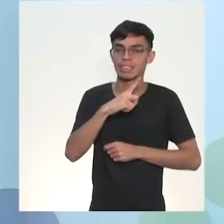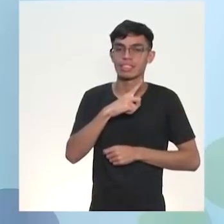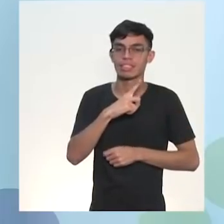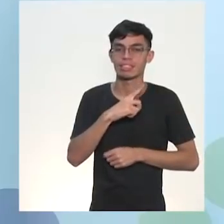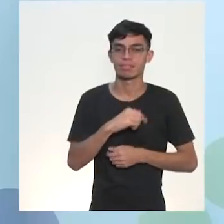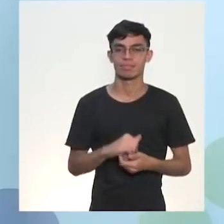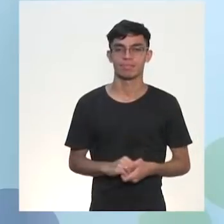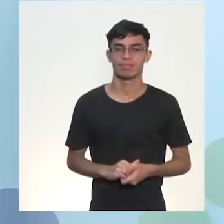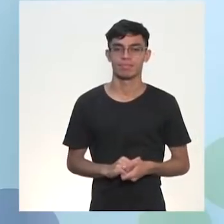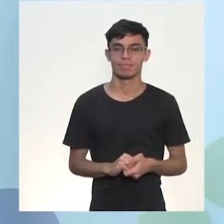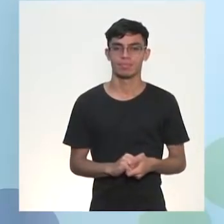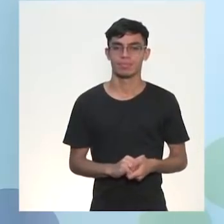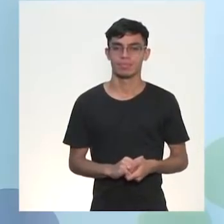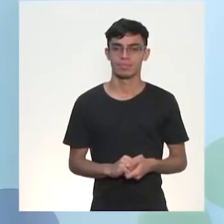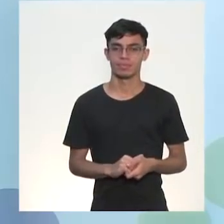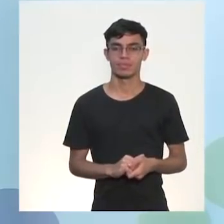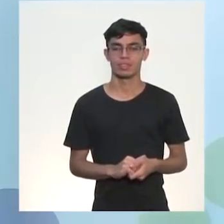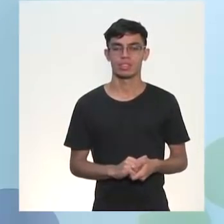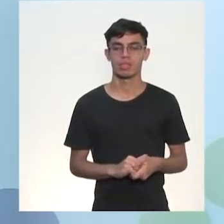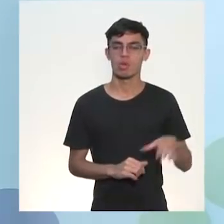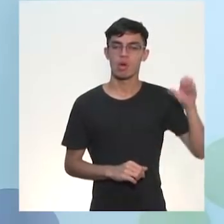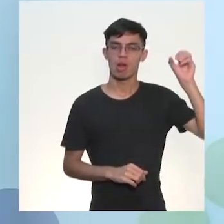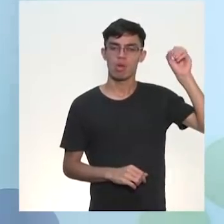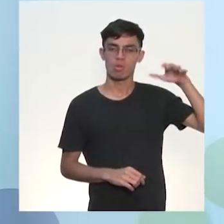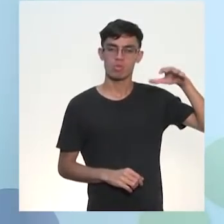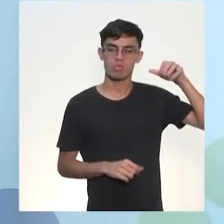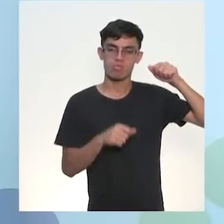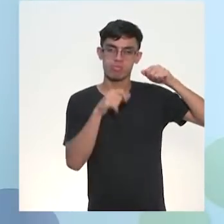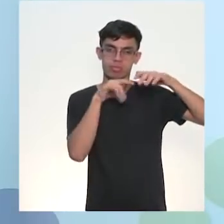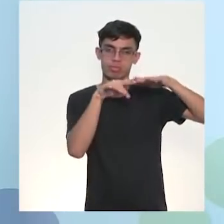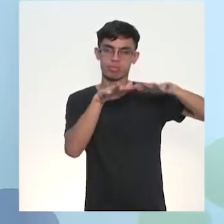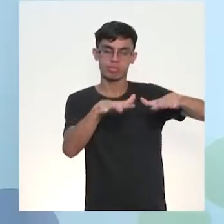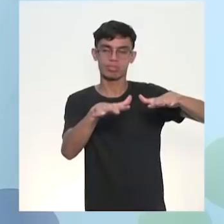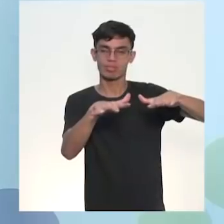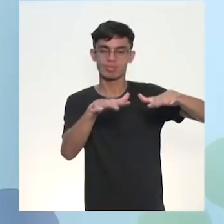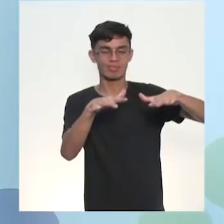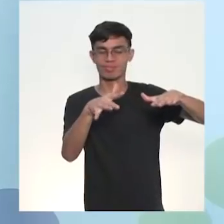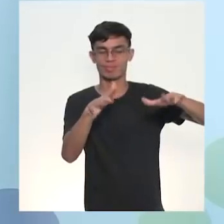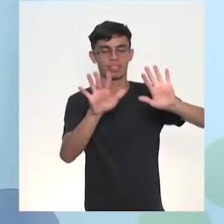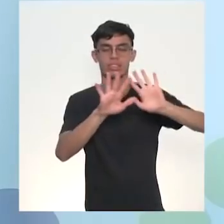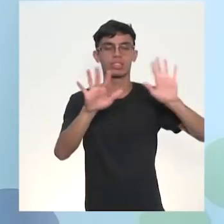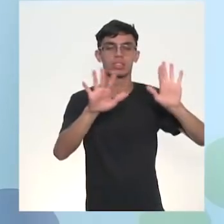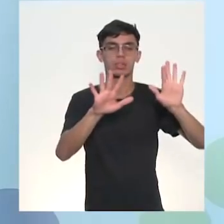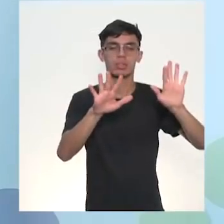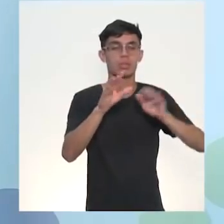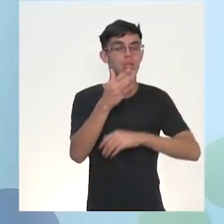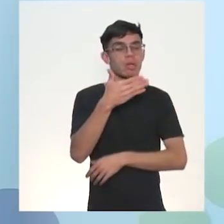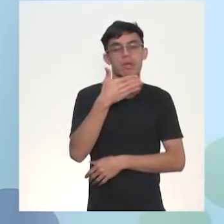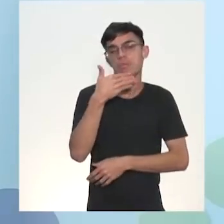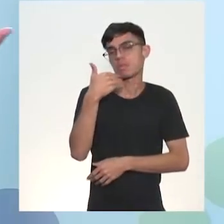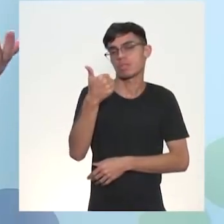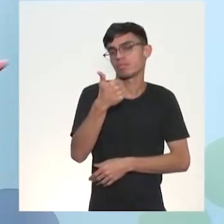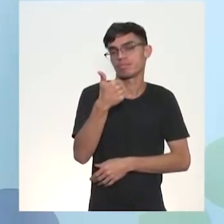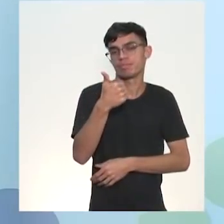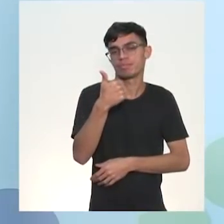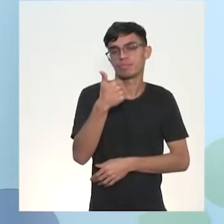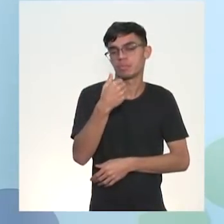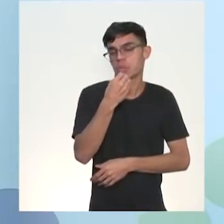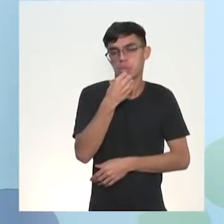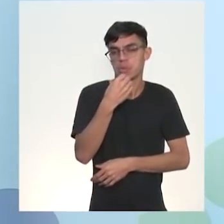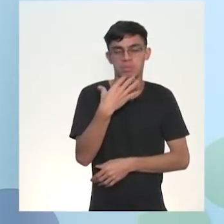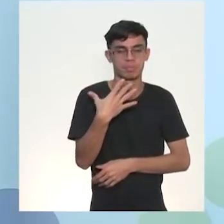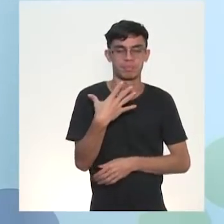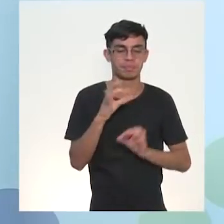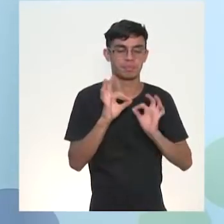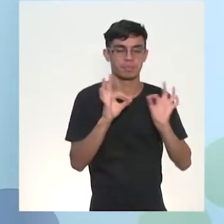um prejuízo maior para o ambiente. Então, isso não torna ela tão eficiente energeticamente quando eu olho a cadeia de produção, como a